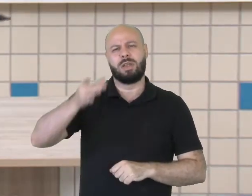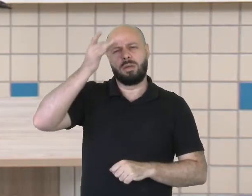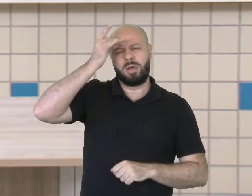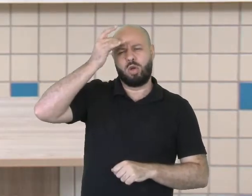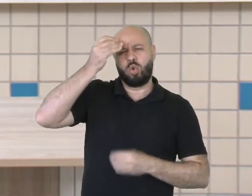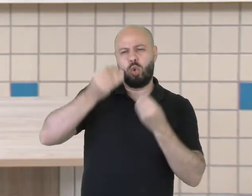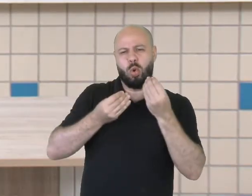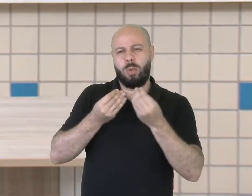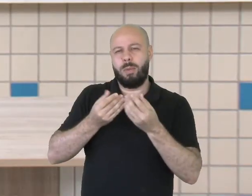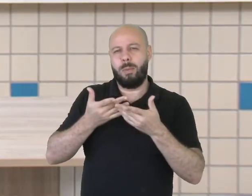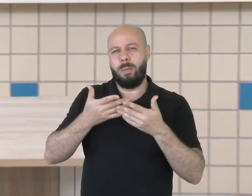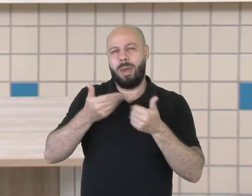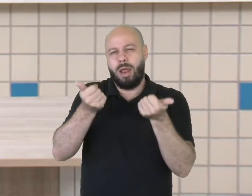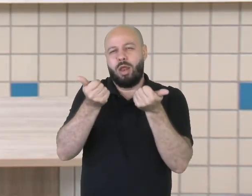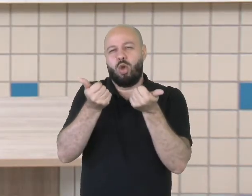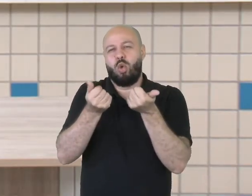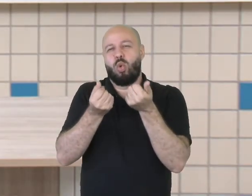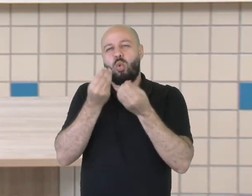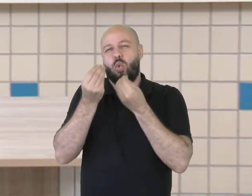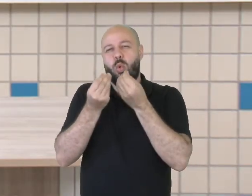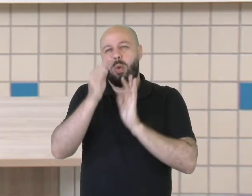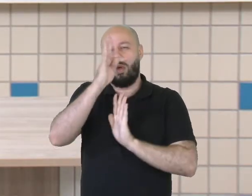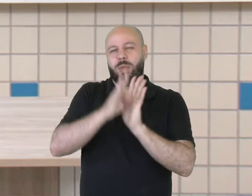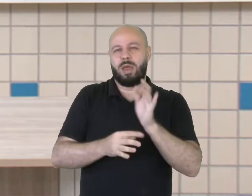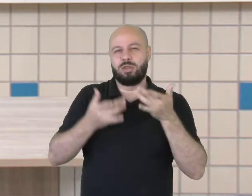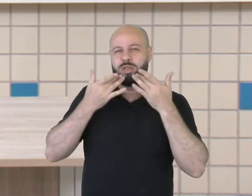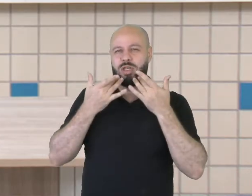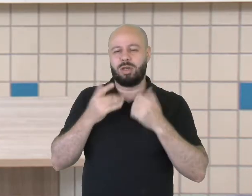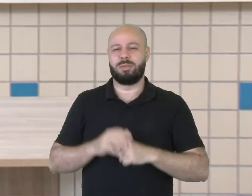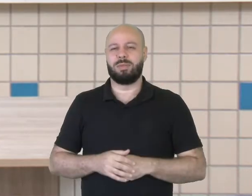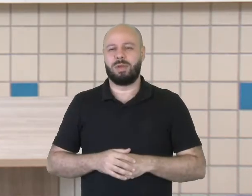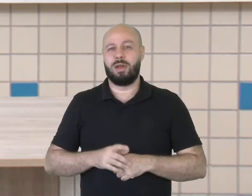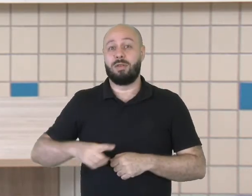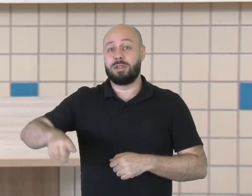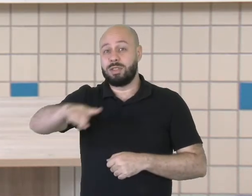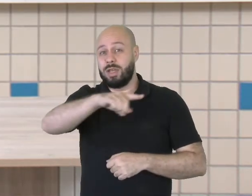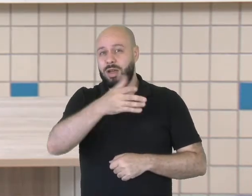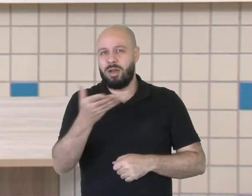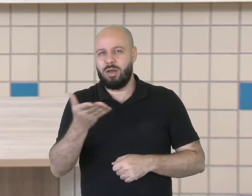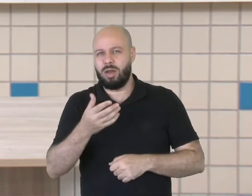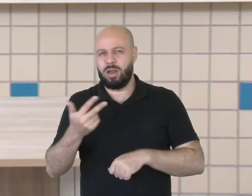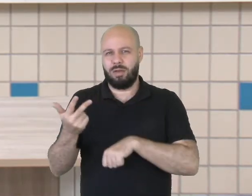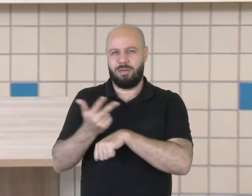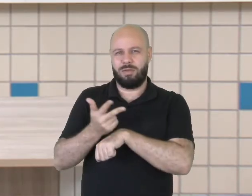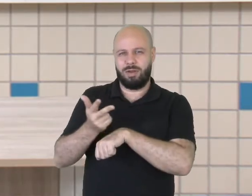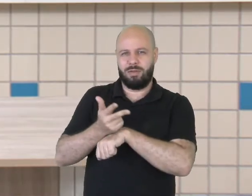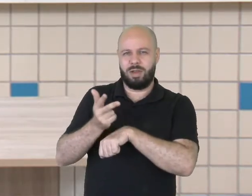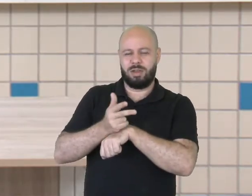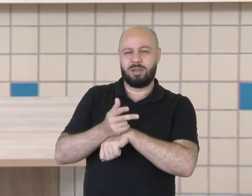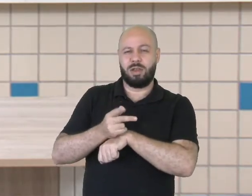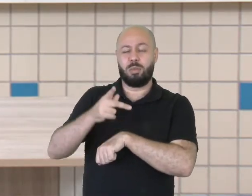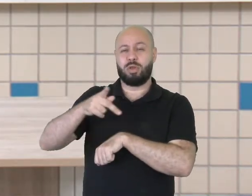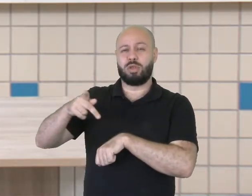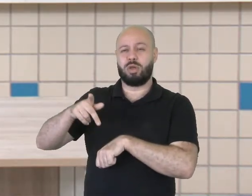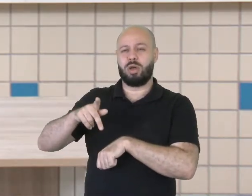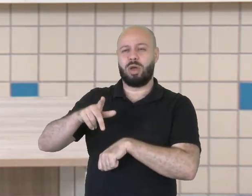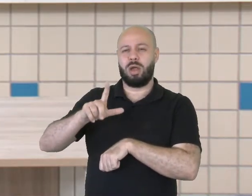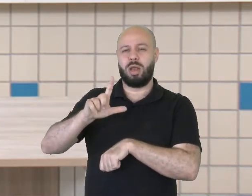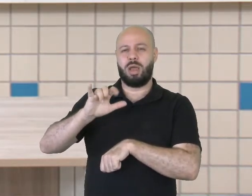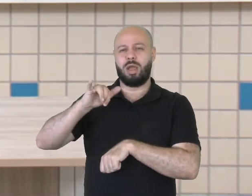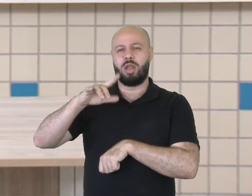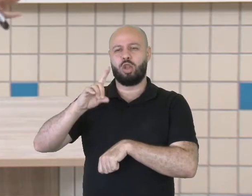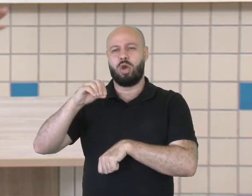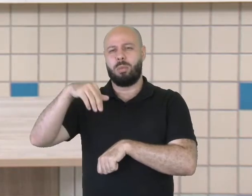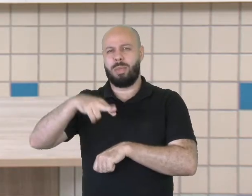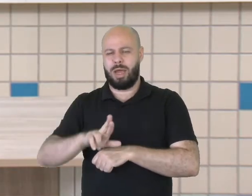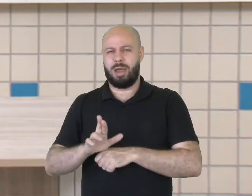ainda melhor a construção do texto teatral, você vai ficar agora com um vídeo produzido pelo professor Lindomar,